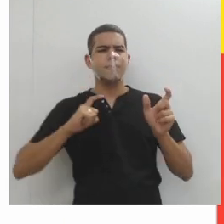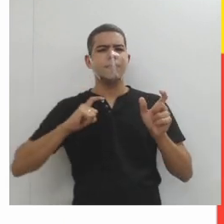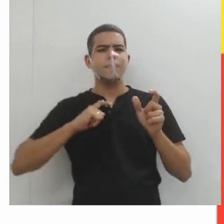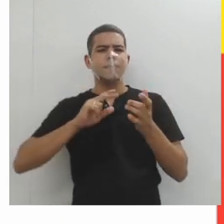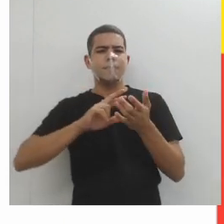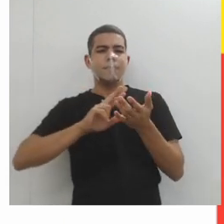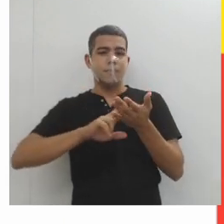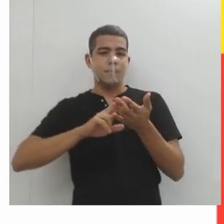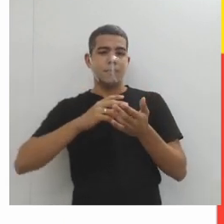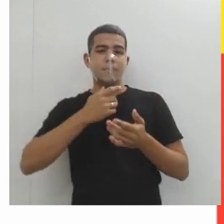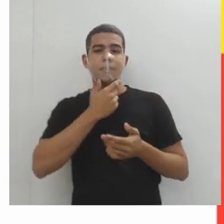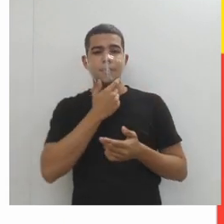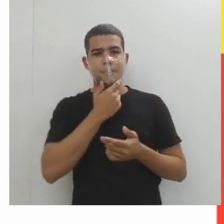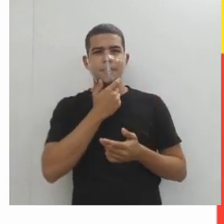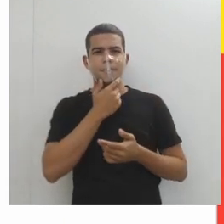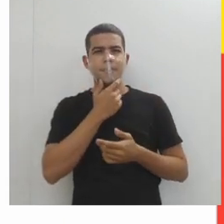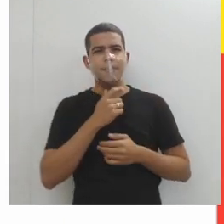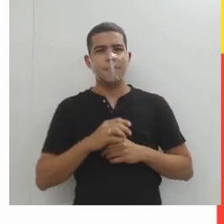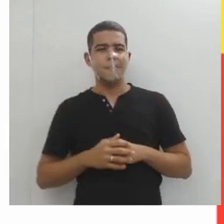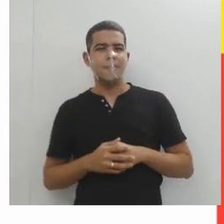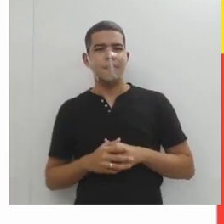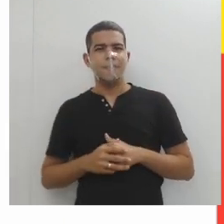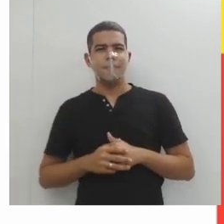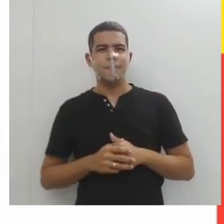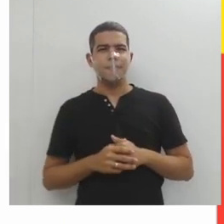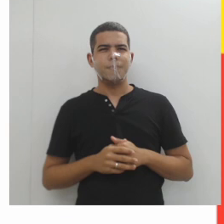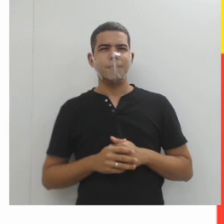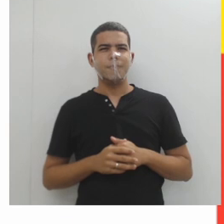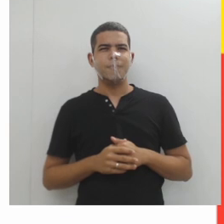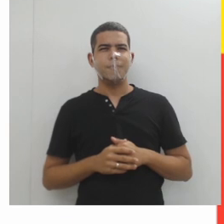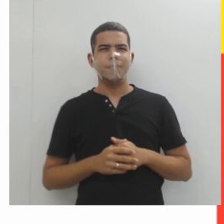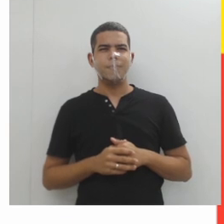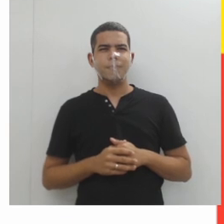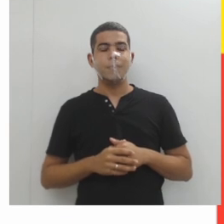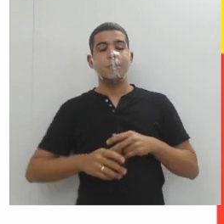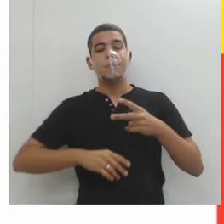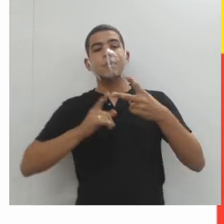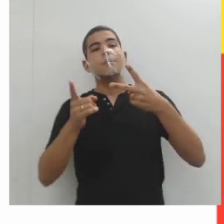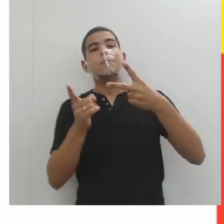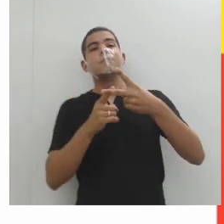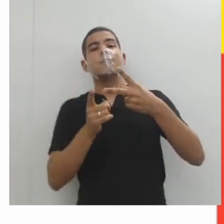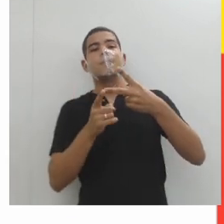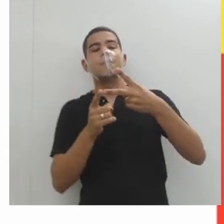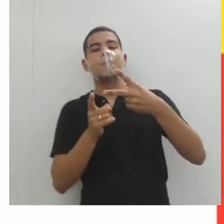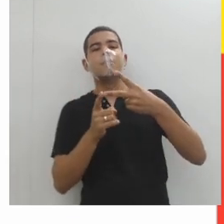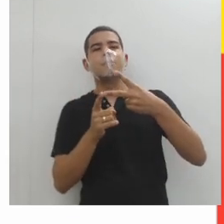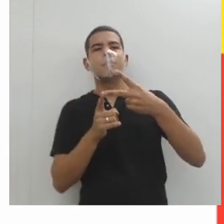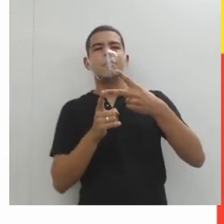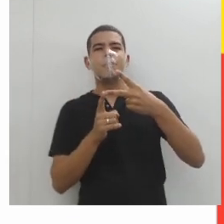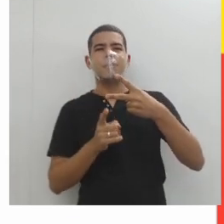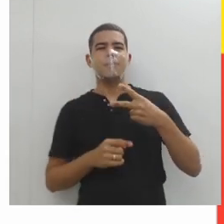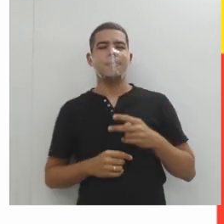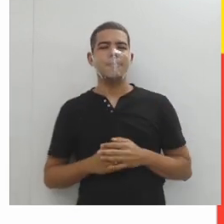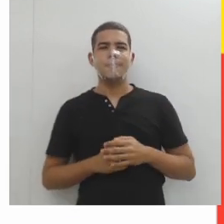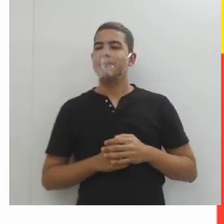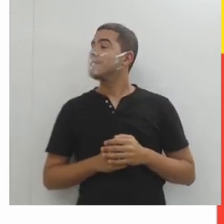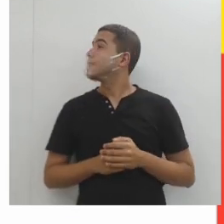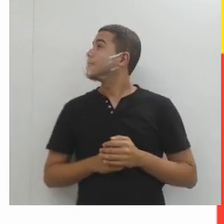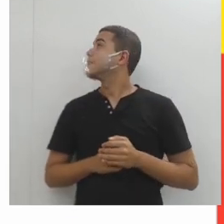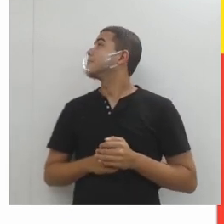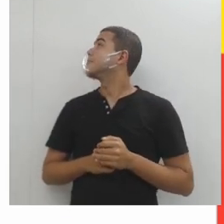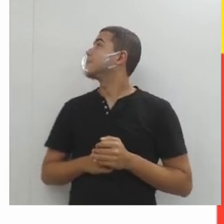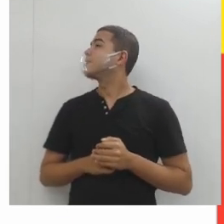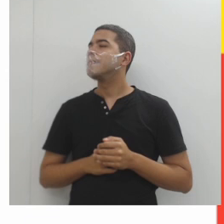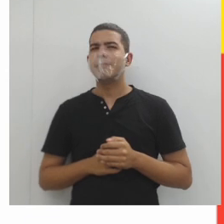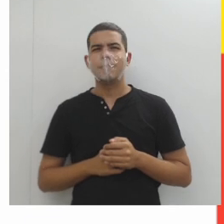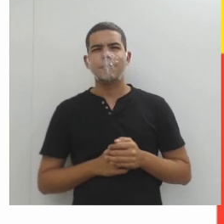seen David recently. I haven't seen David recently. A número 2 tem aí, ó, he has studied Greek.